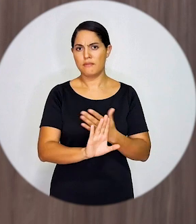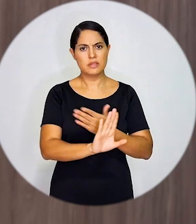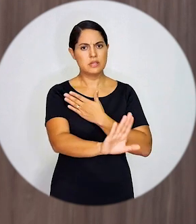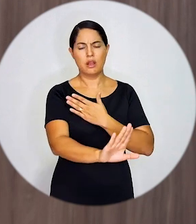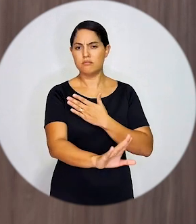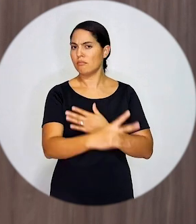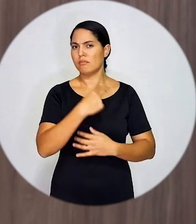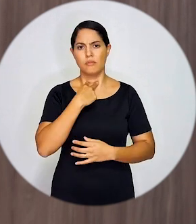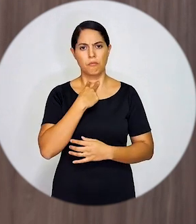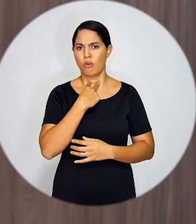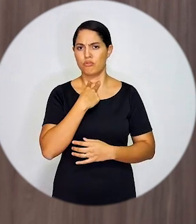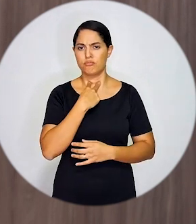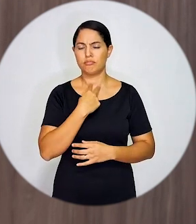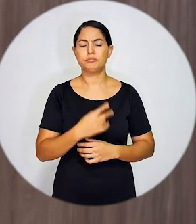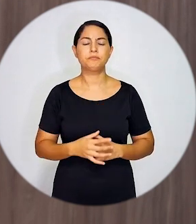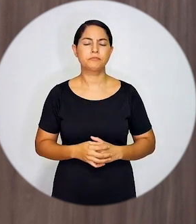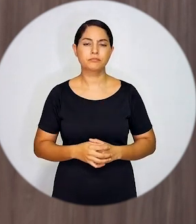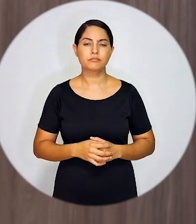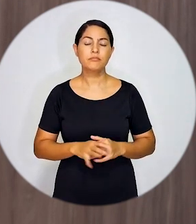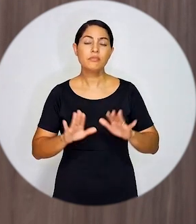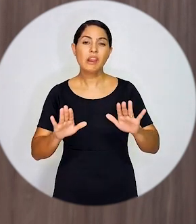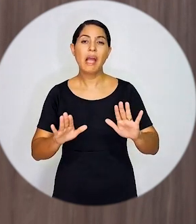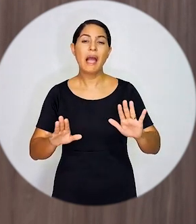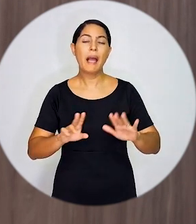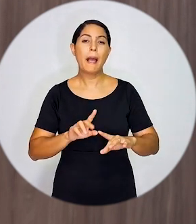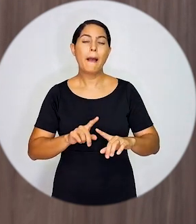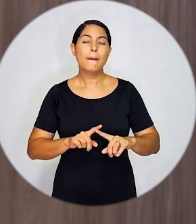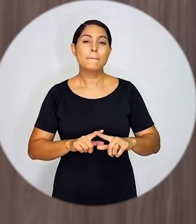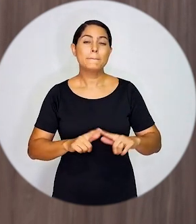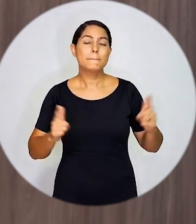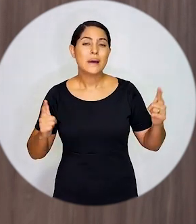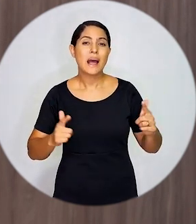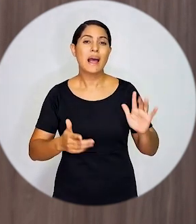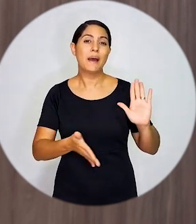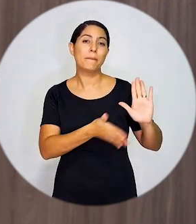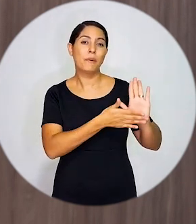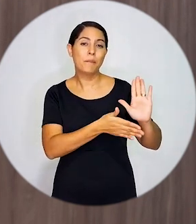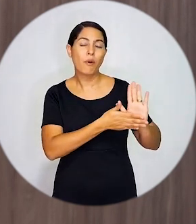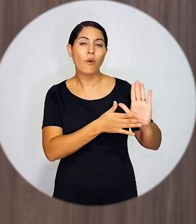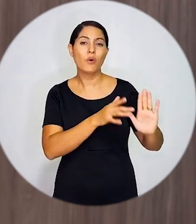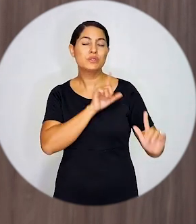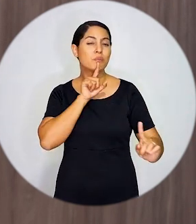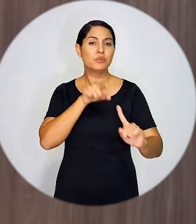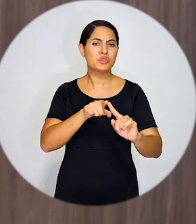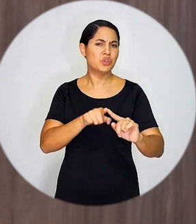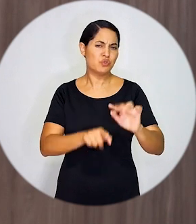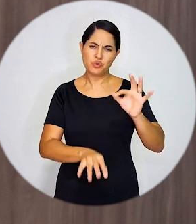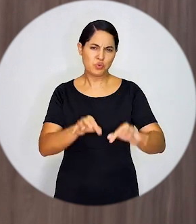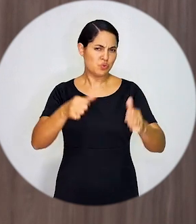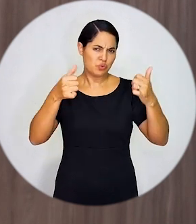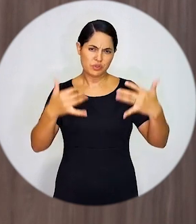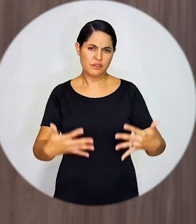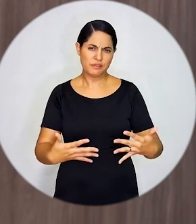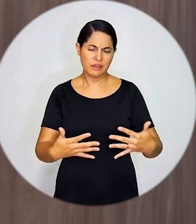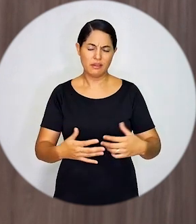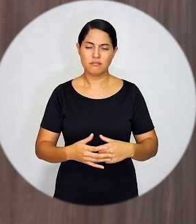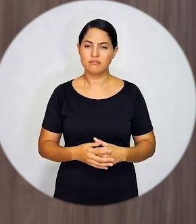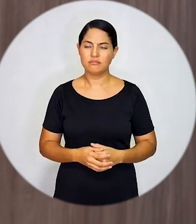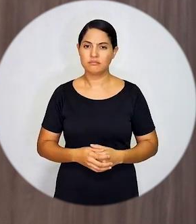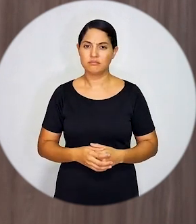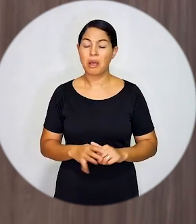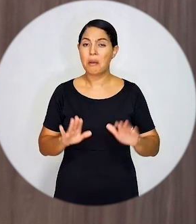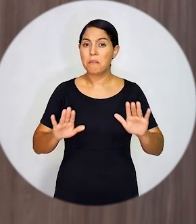ser afastada apenas por uma proposta que não justifica o motivo